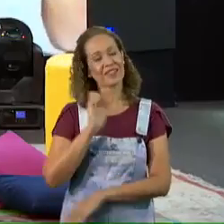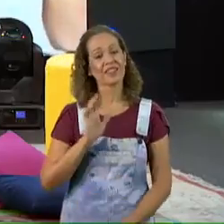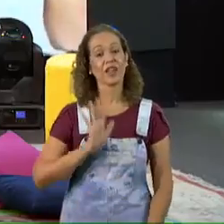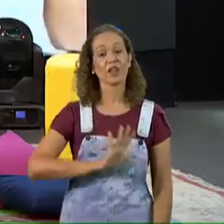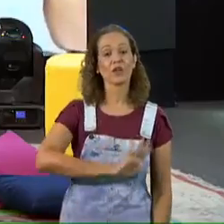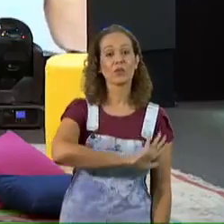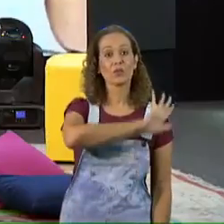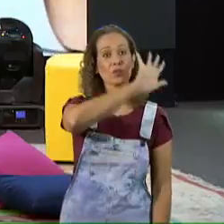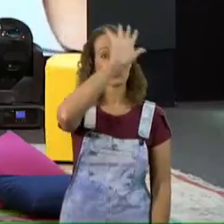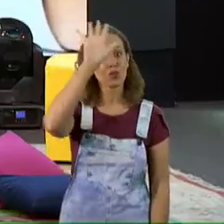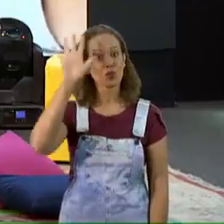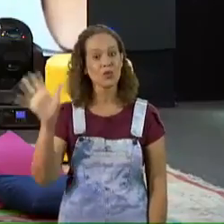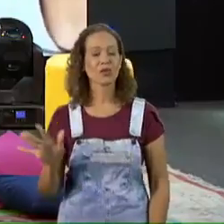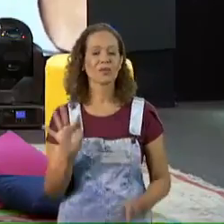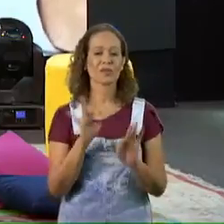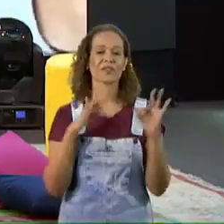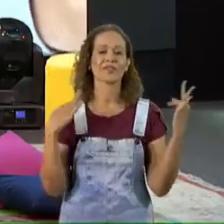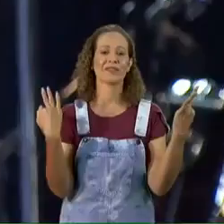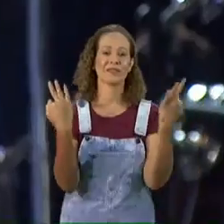essa família linda.